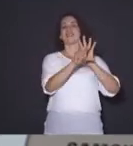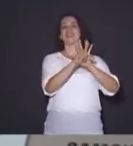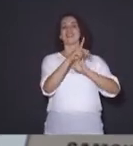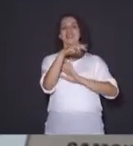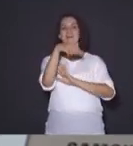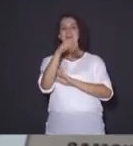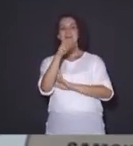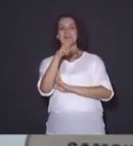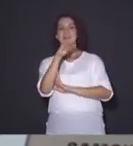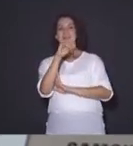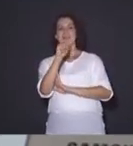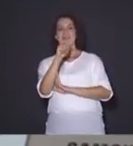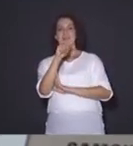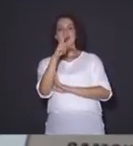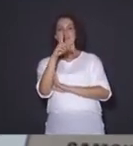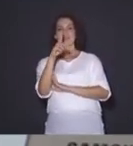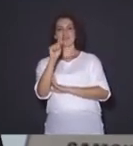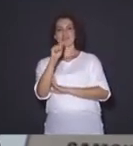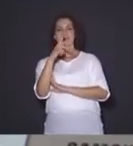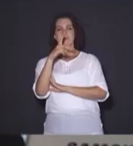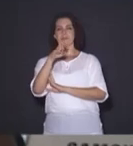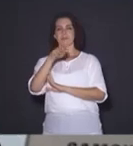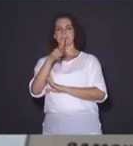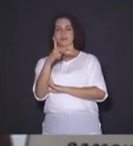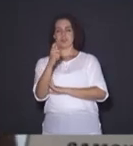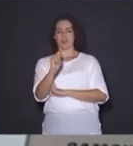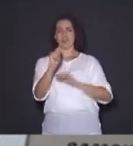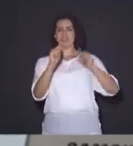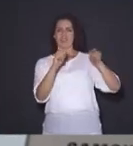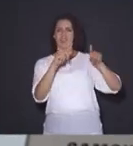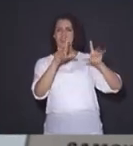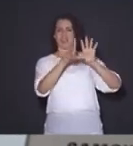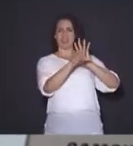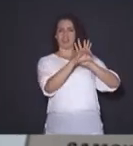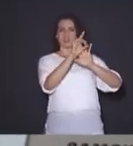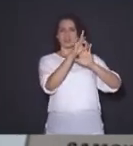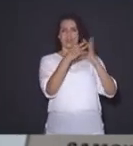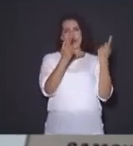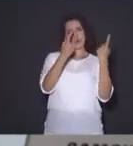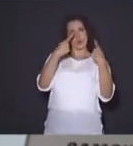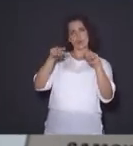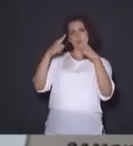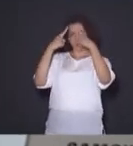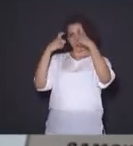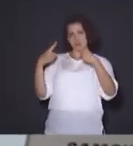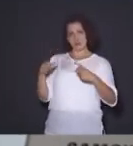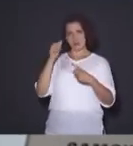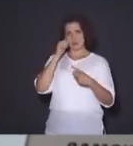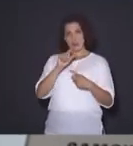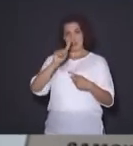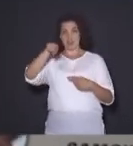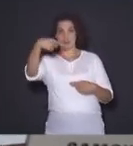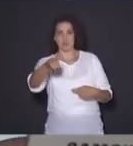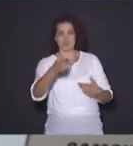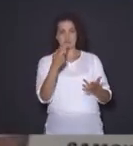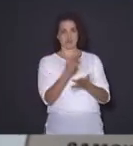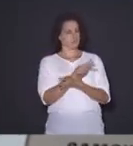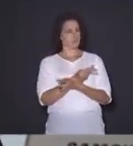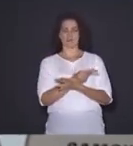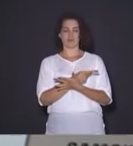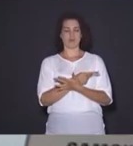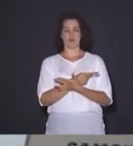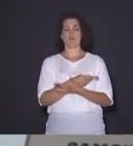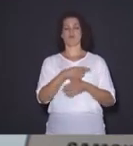lei maria da penha ela não é uma lei só de combater a violência contra a mulher diretamente ou seja depois ela acontece né a lei maria da penha